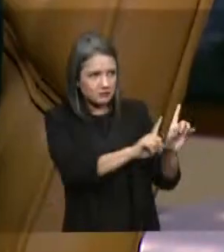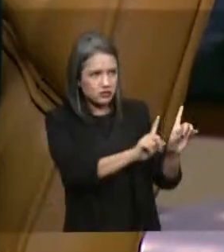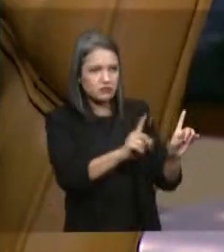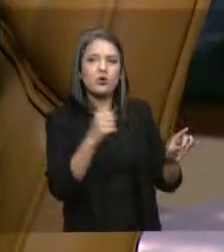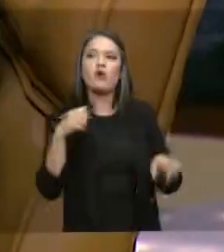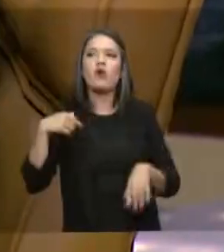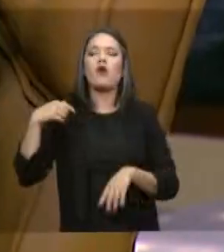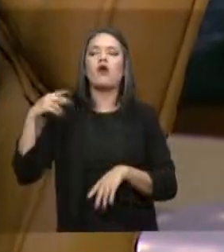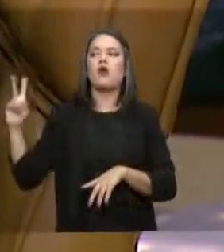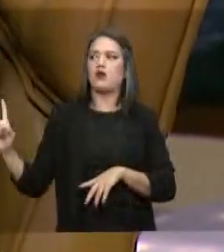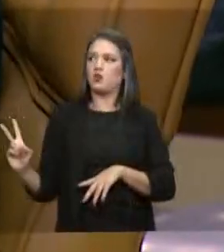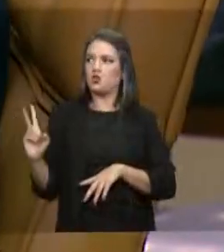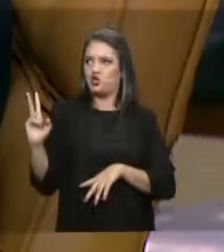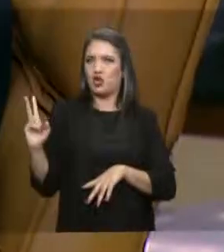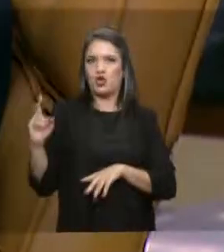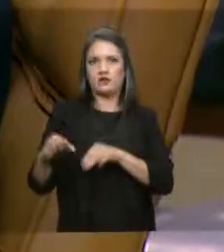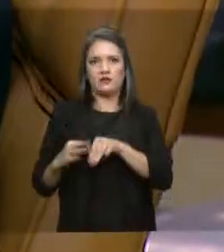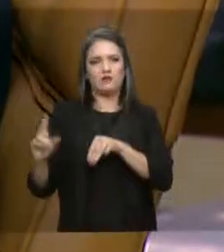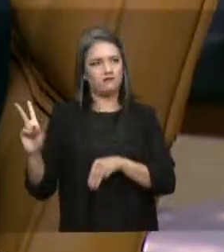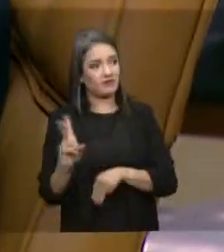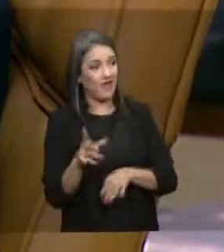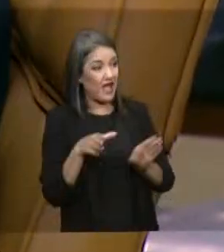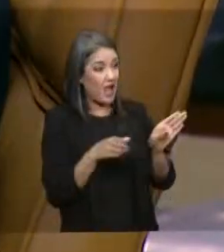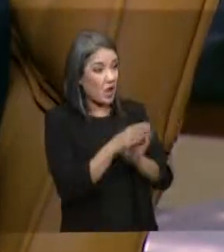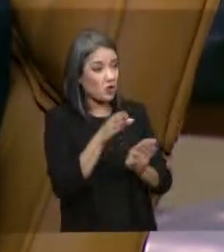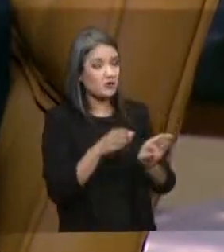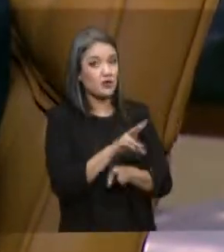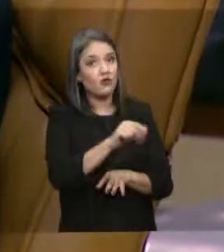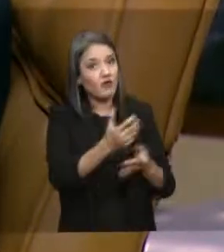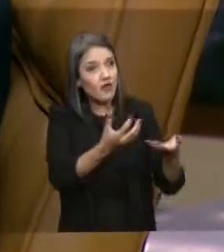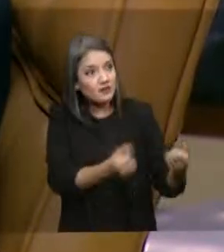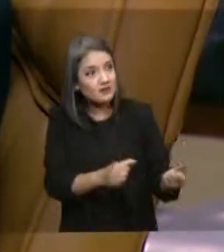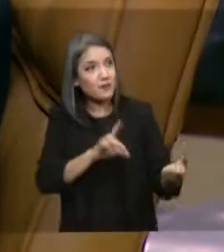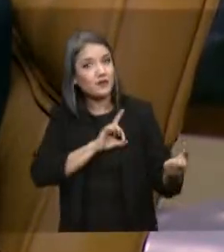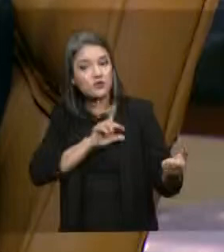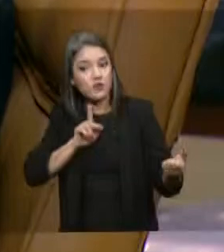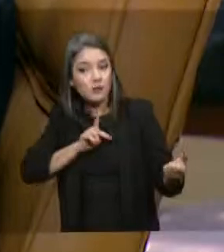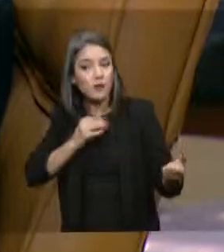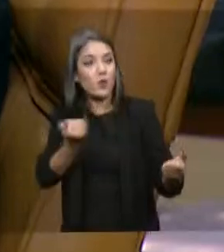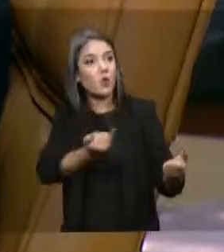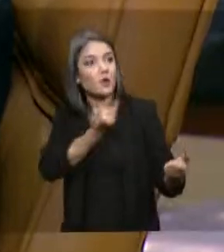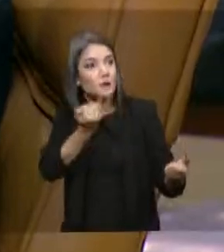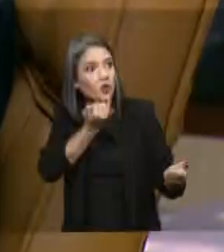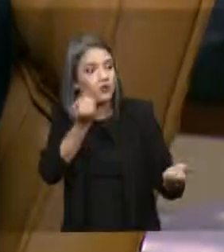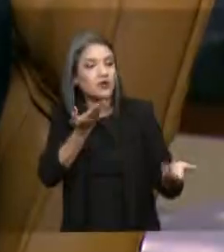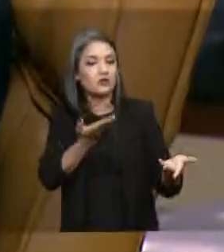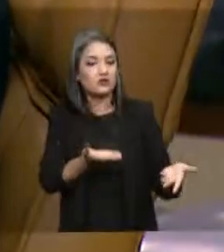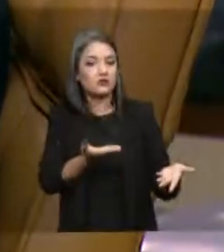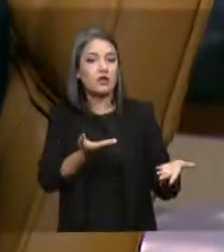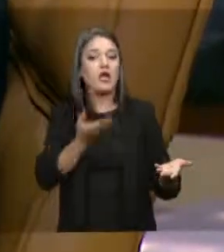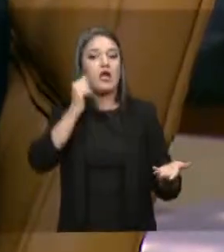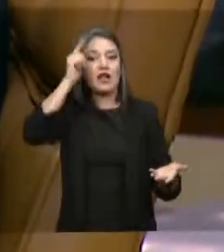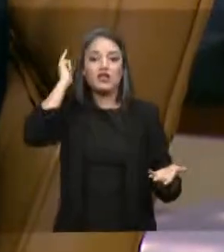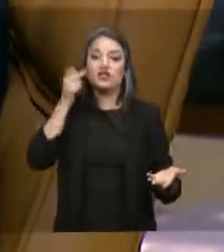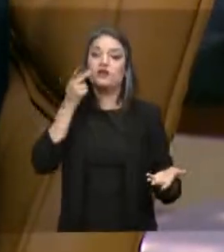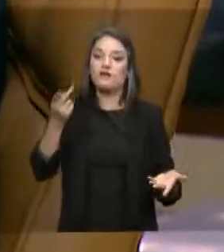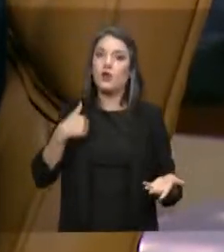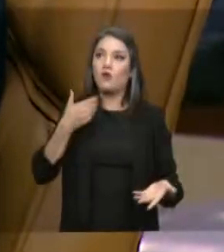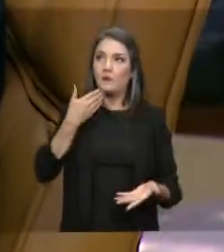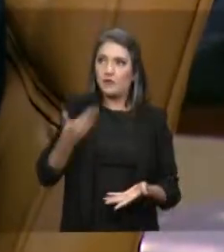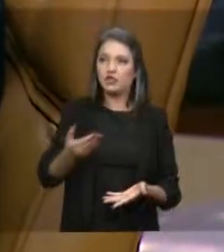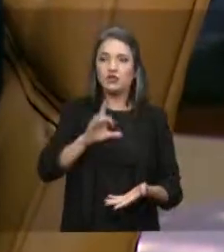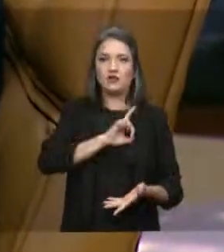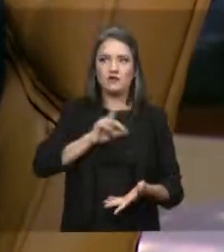receberem a Defensoria Pública o Ministro Alexandre até assumiu o compromisso de mudança pedir a própria Defensoria Pública que